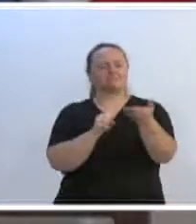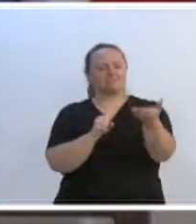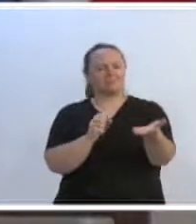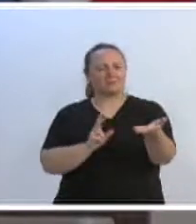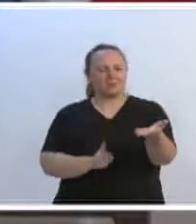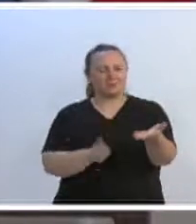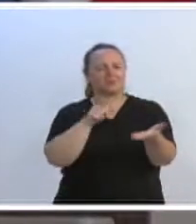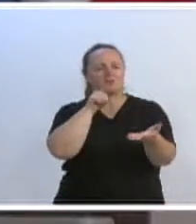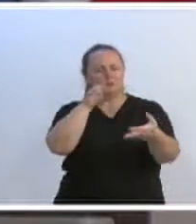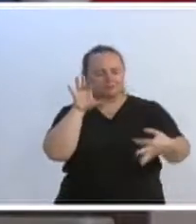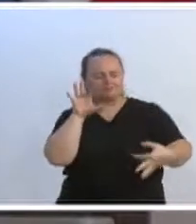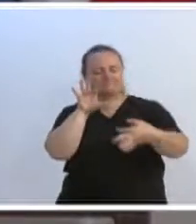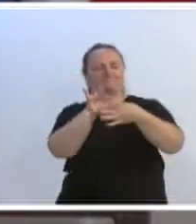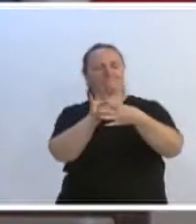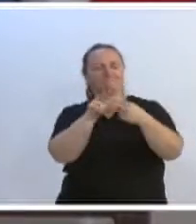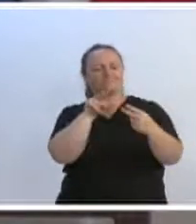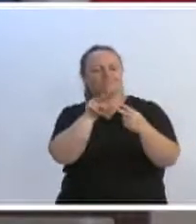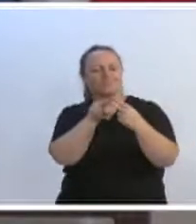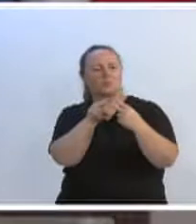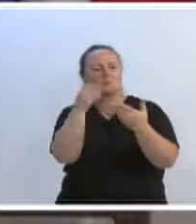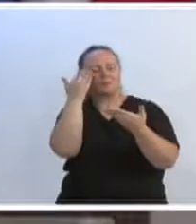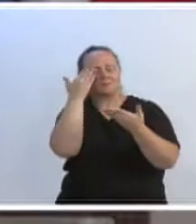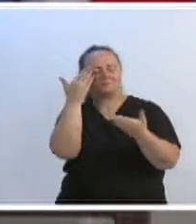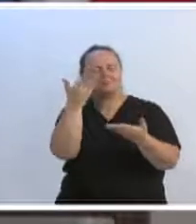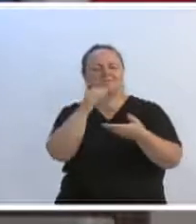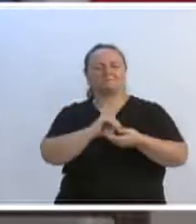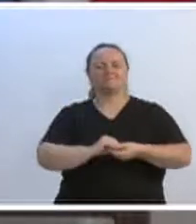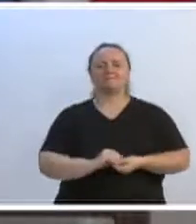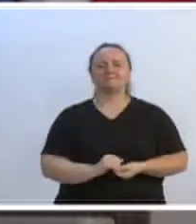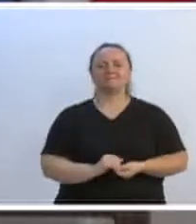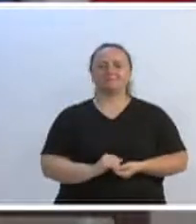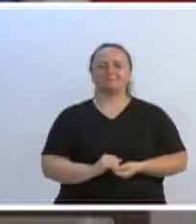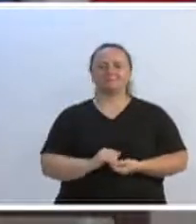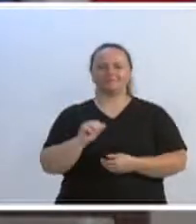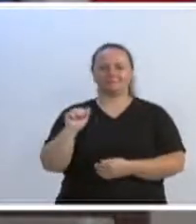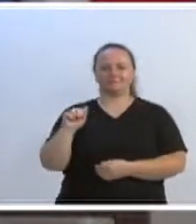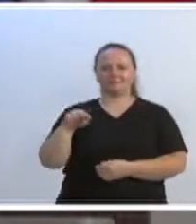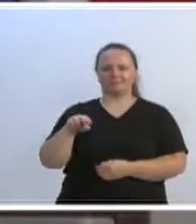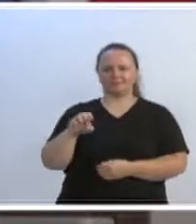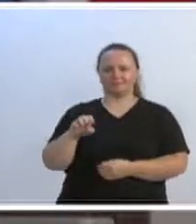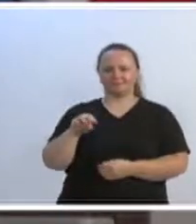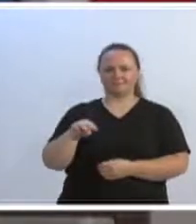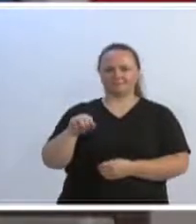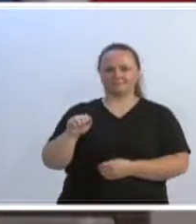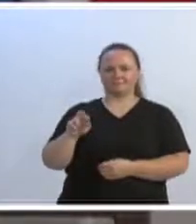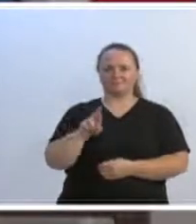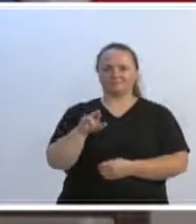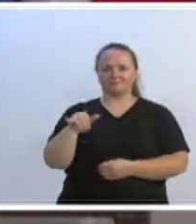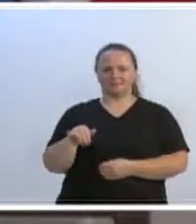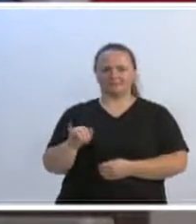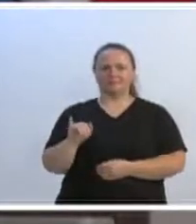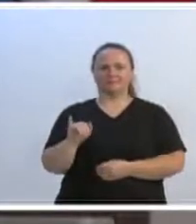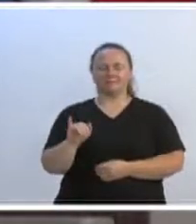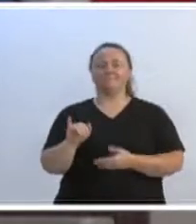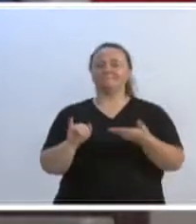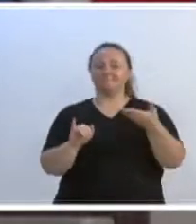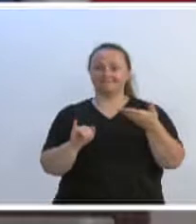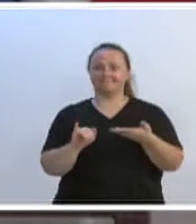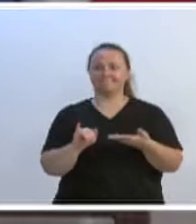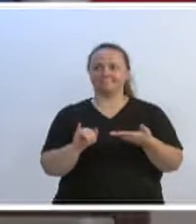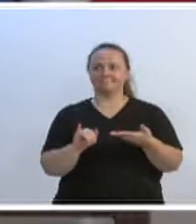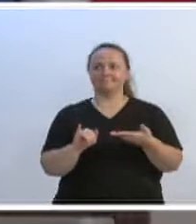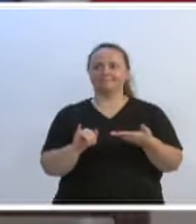que auxilia com as memórias virtuais, que nós temos na revista também, aqueles